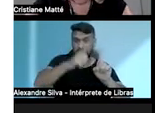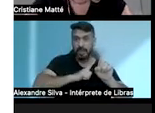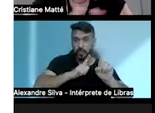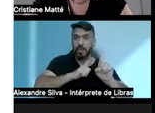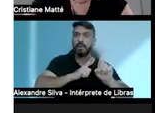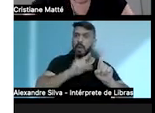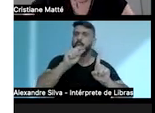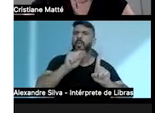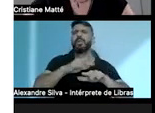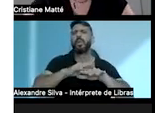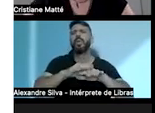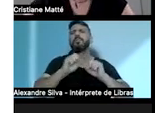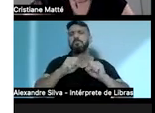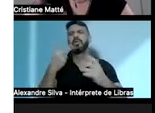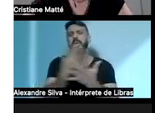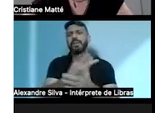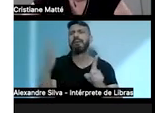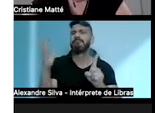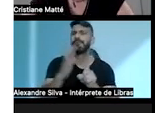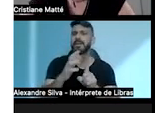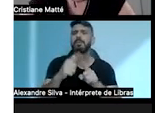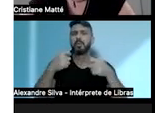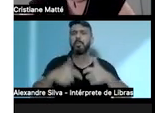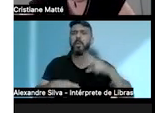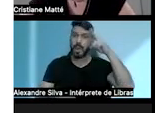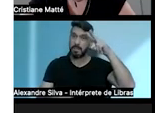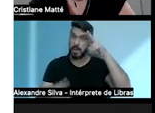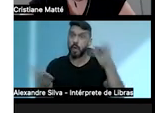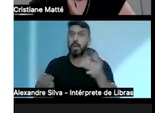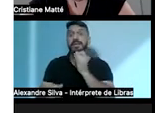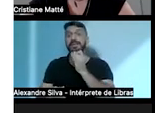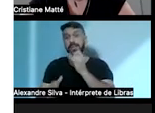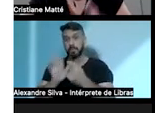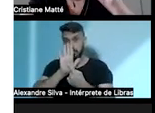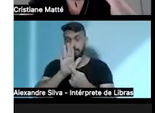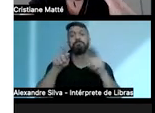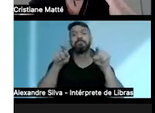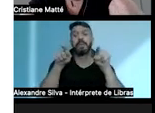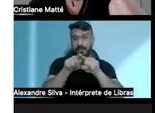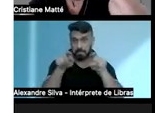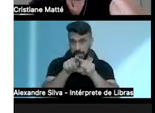transmissíveis, em mais um exemplo, né, que eu trago para vocês, que eu lembrei justamente agora. Além